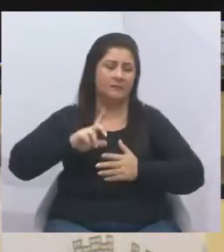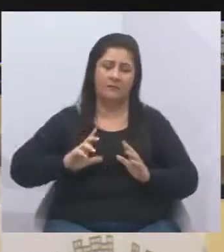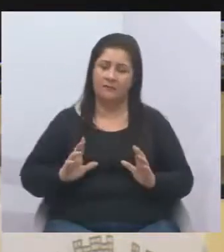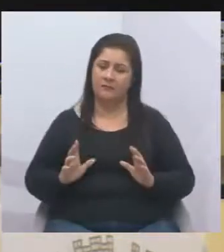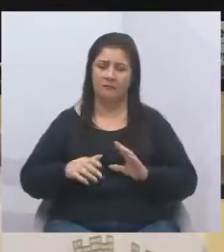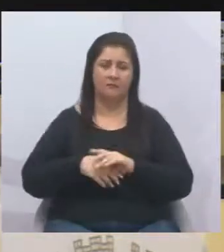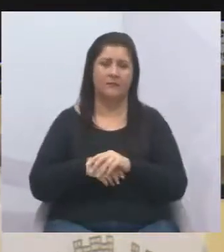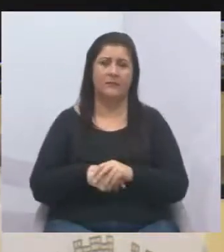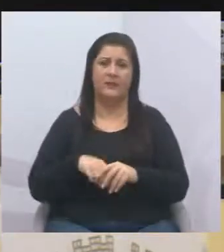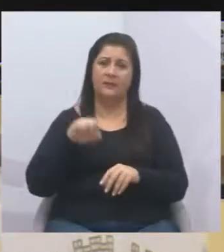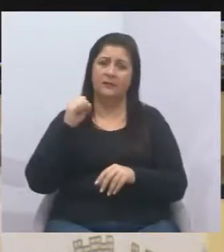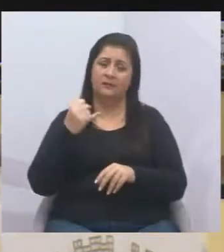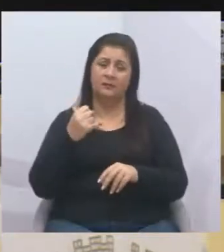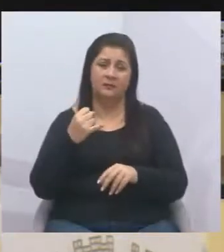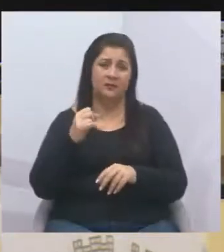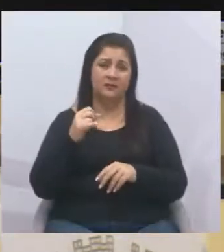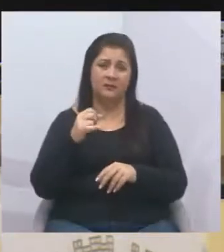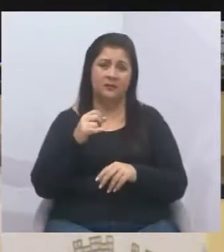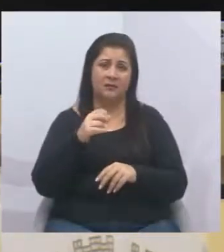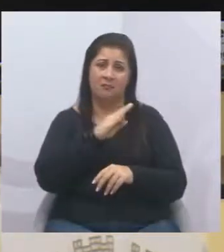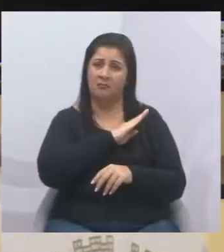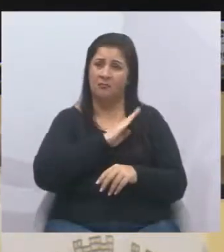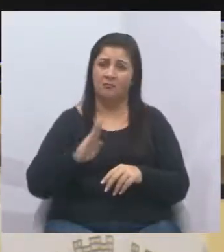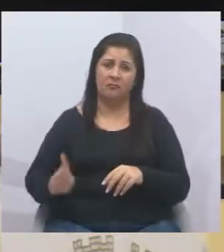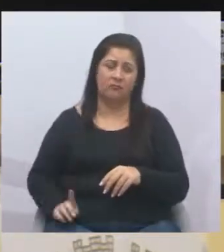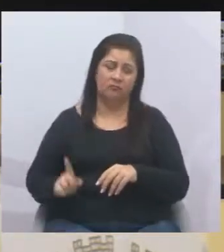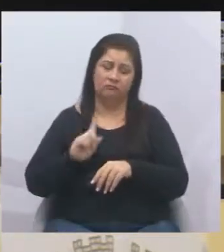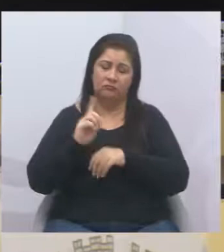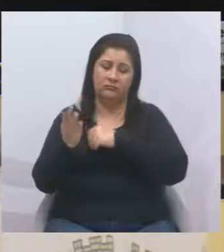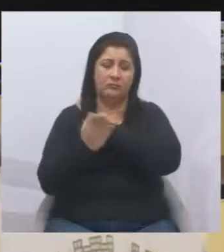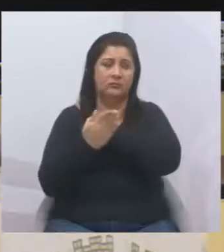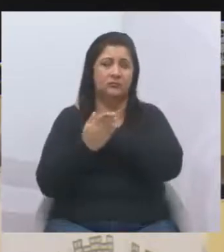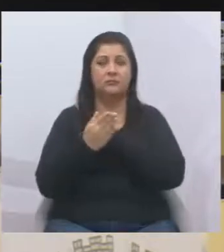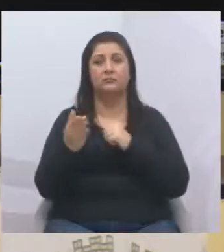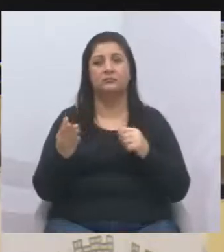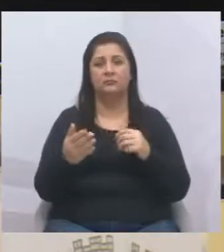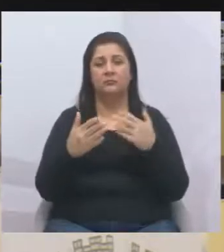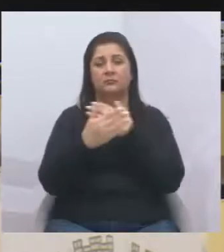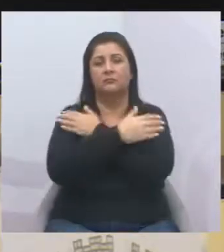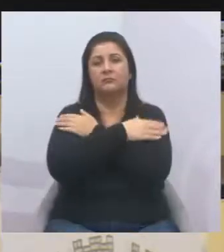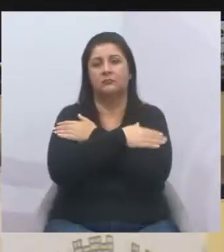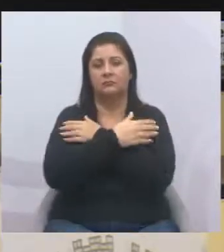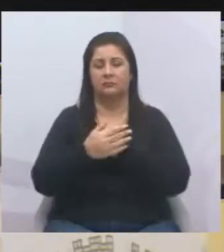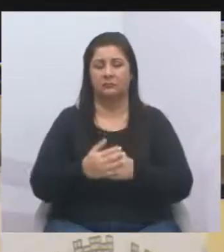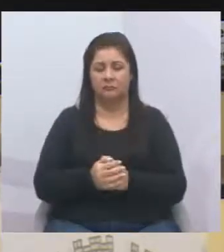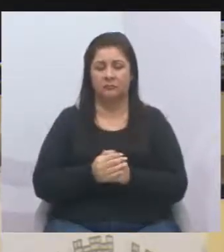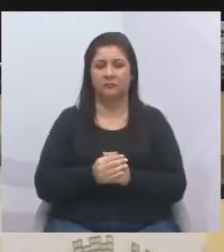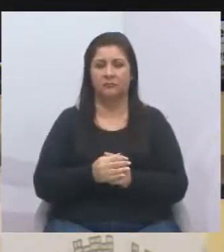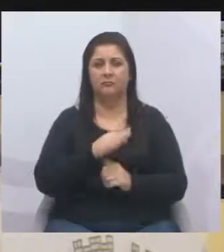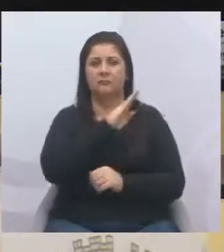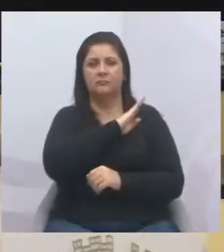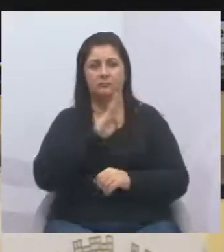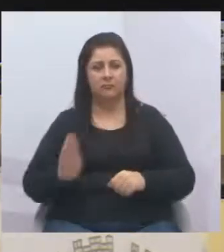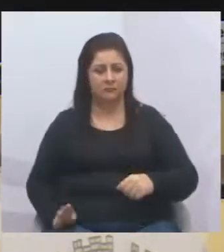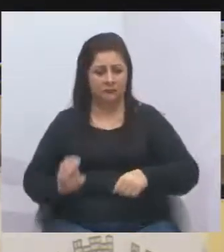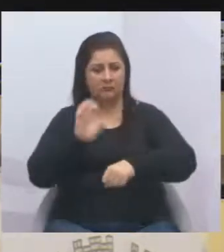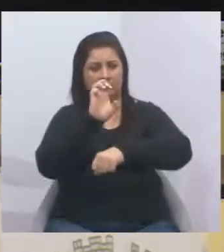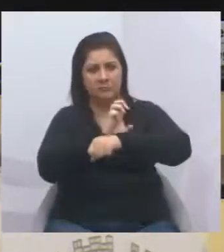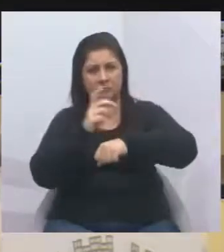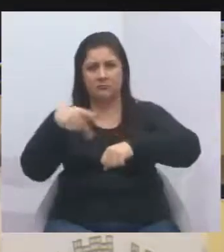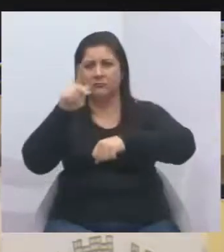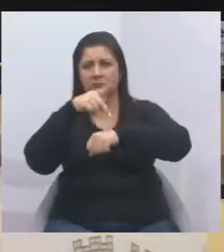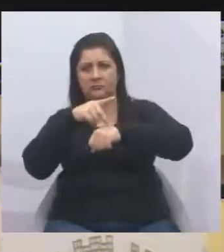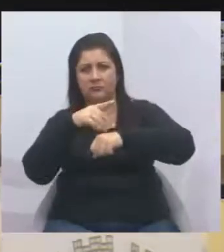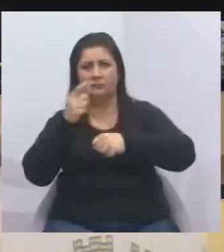público não resolve essa situação do desemprego junto com o governo federal, governo estadual e